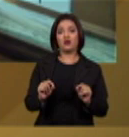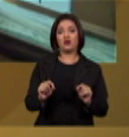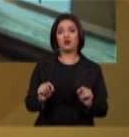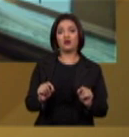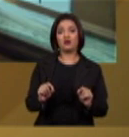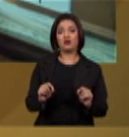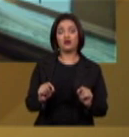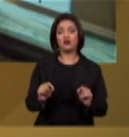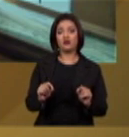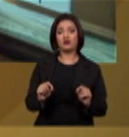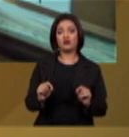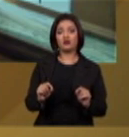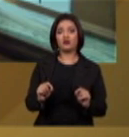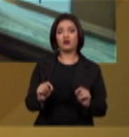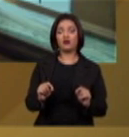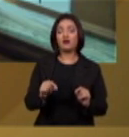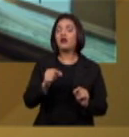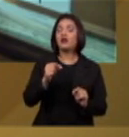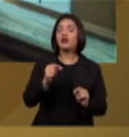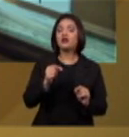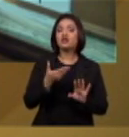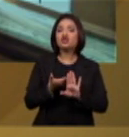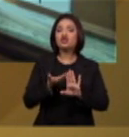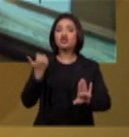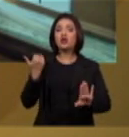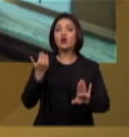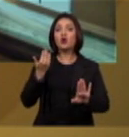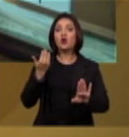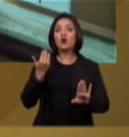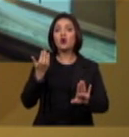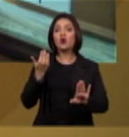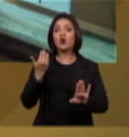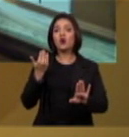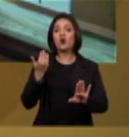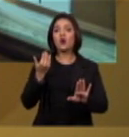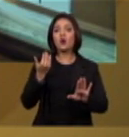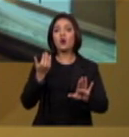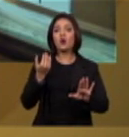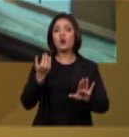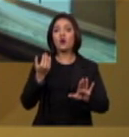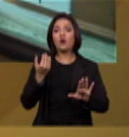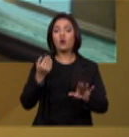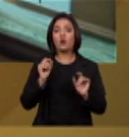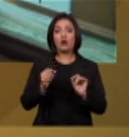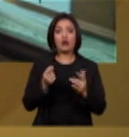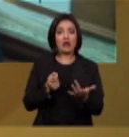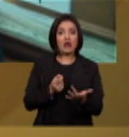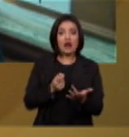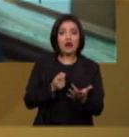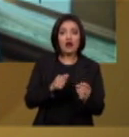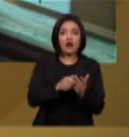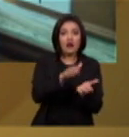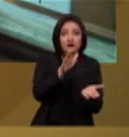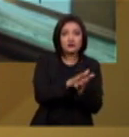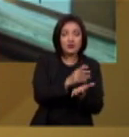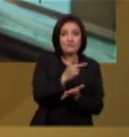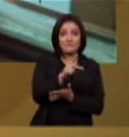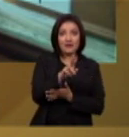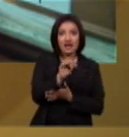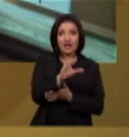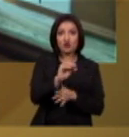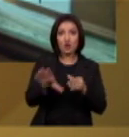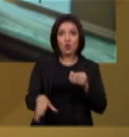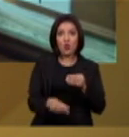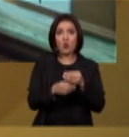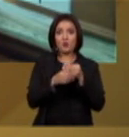essa previsão da atualização, a expedição de precatórios complementares,